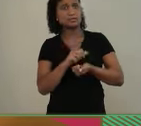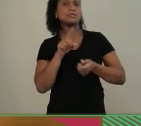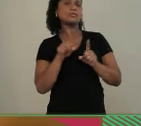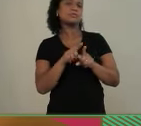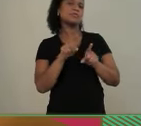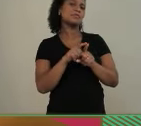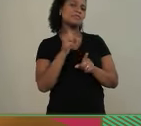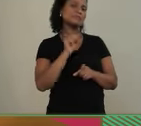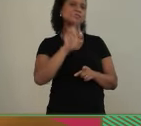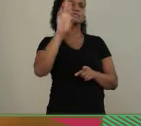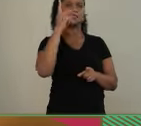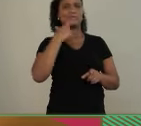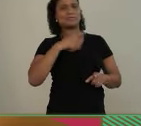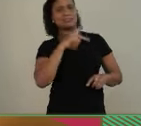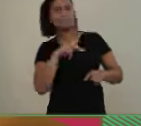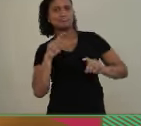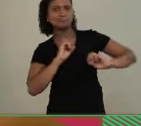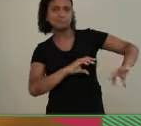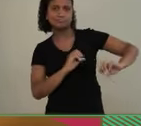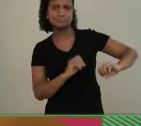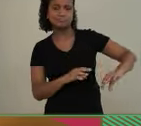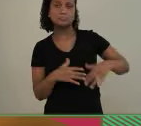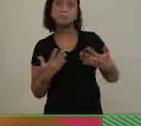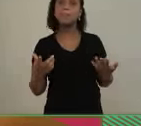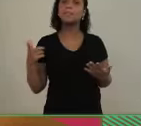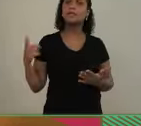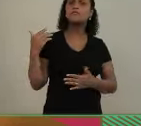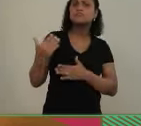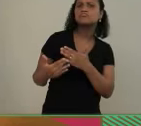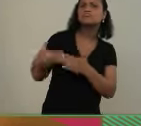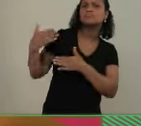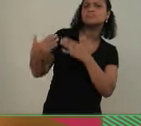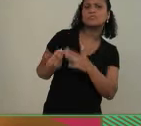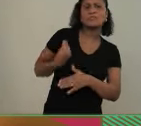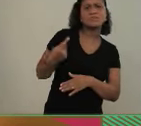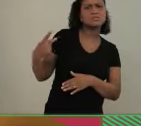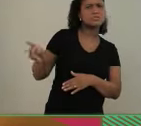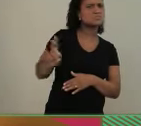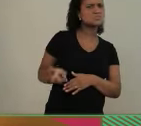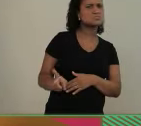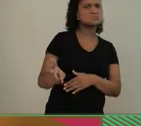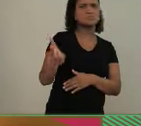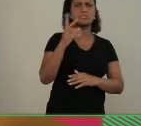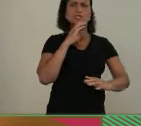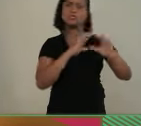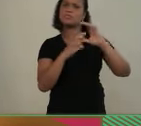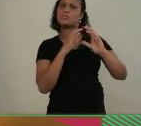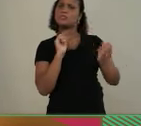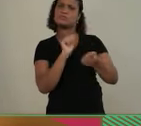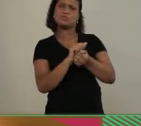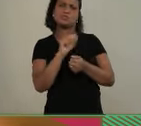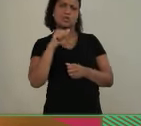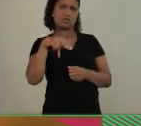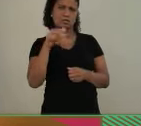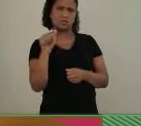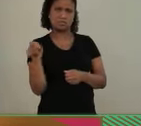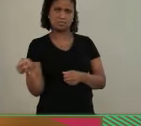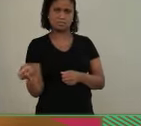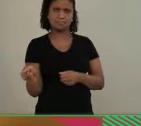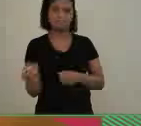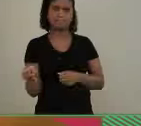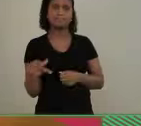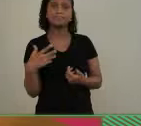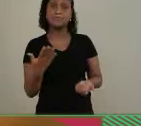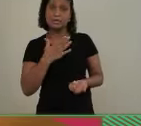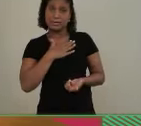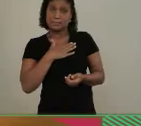dela, a habilidade dela de ser pesquisadora, de ser uma pensadora, de ser uma artista, de ser uma educadora, coisa que ela foi desenvolvendo